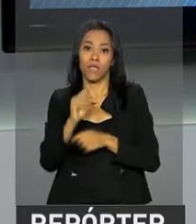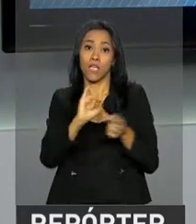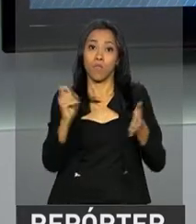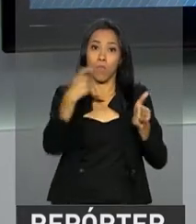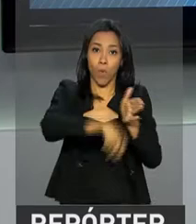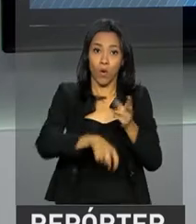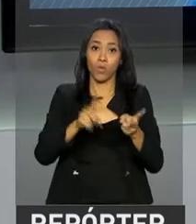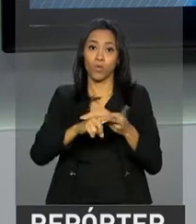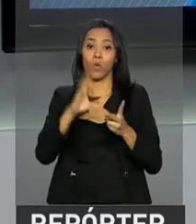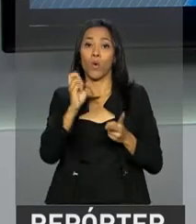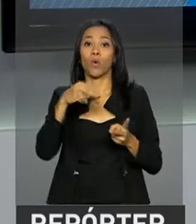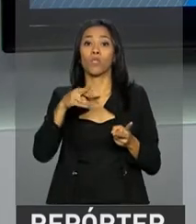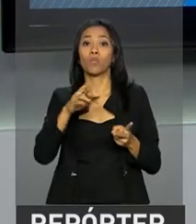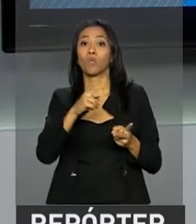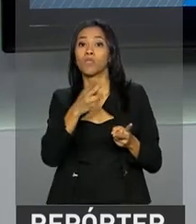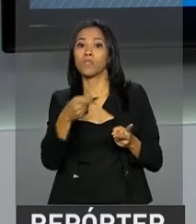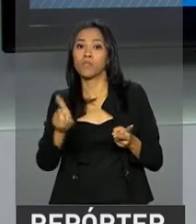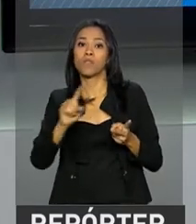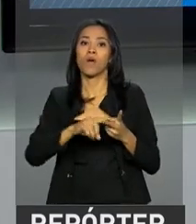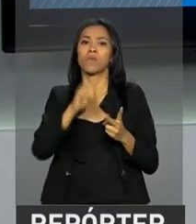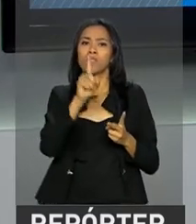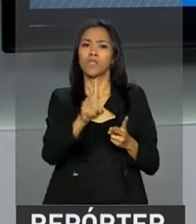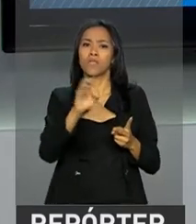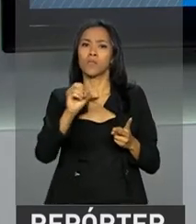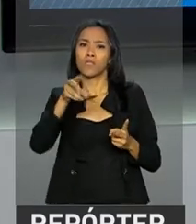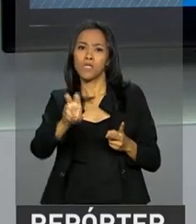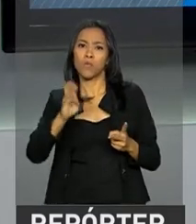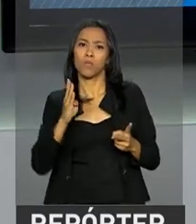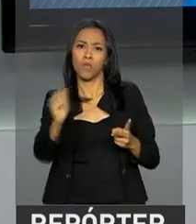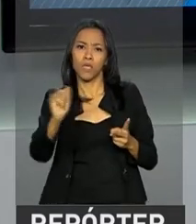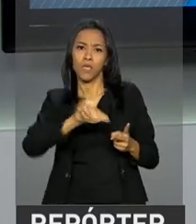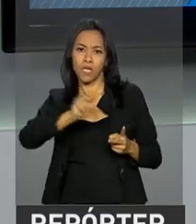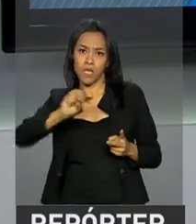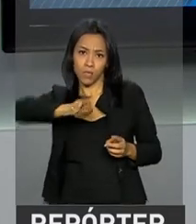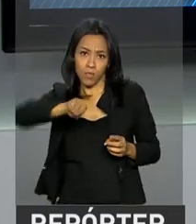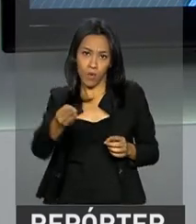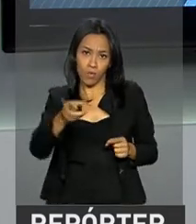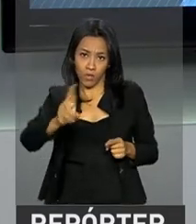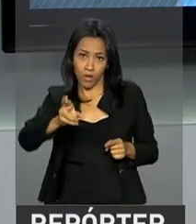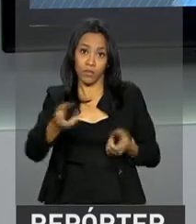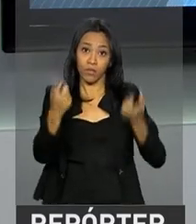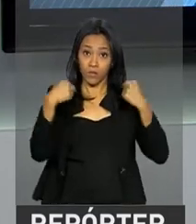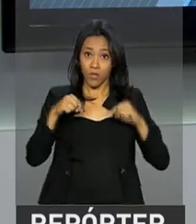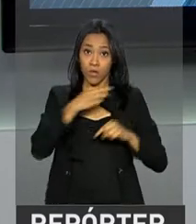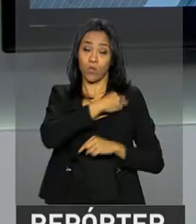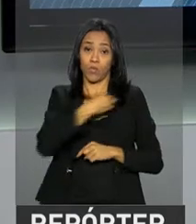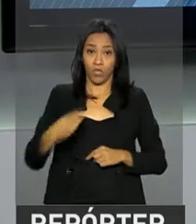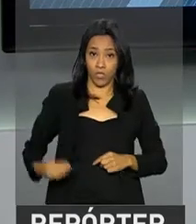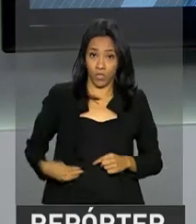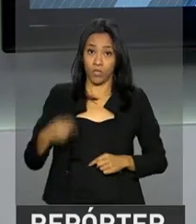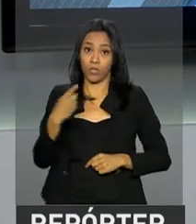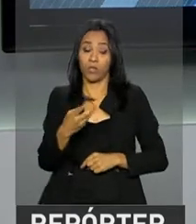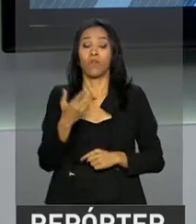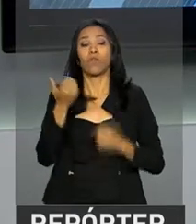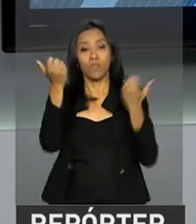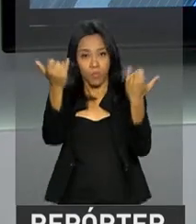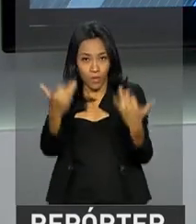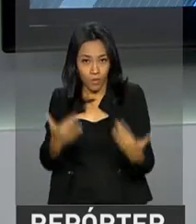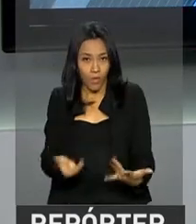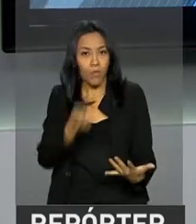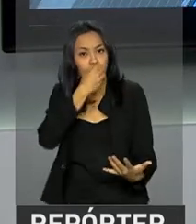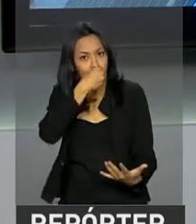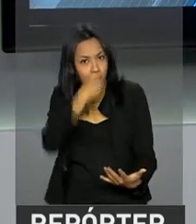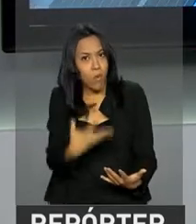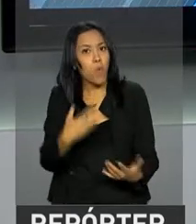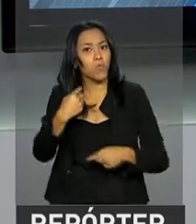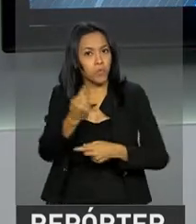105 bilhões e 500 milhões de reais pelas redes sociais o ministro da fazenda henrique meirelles comentou os bons resultados